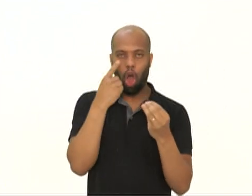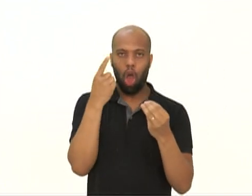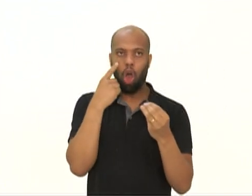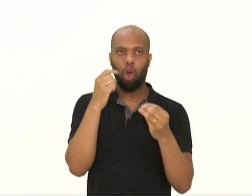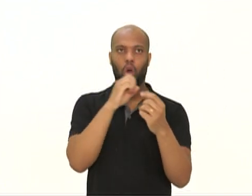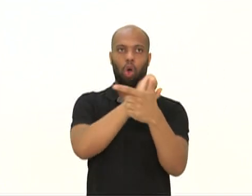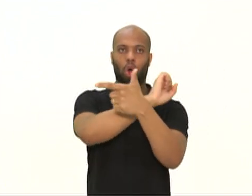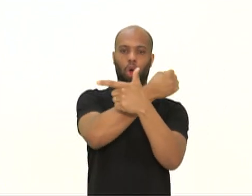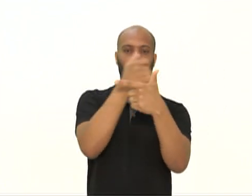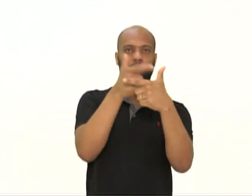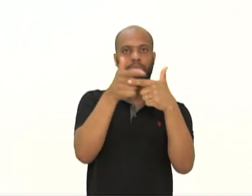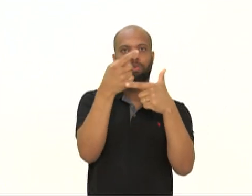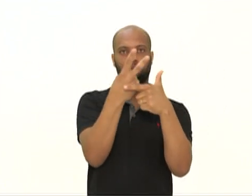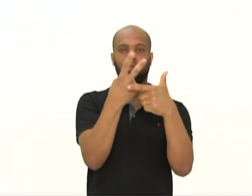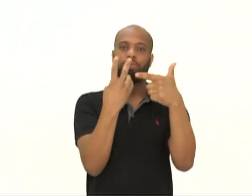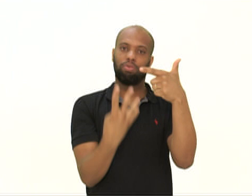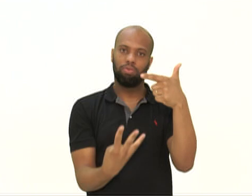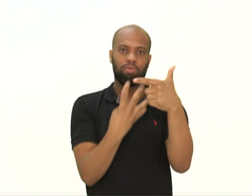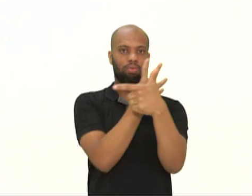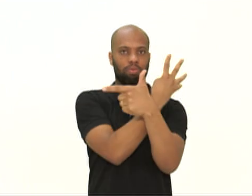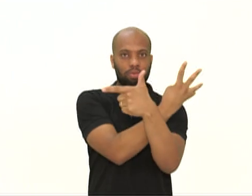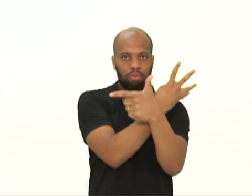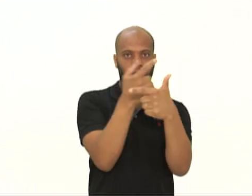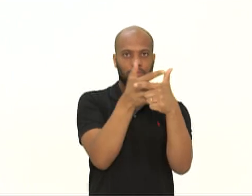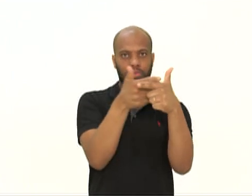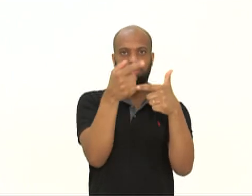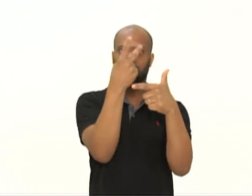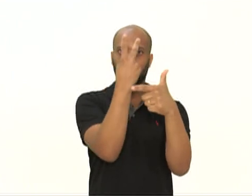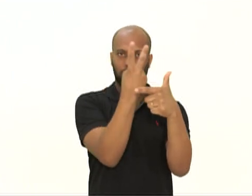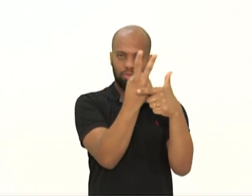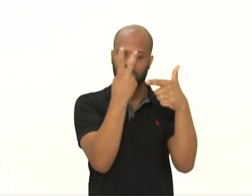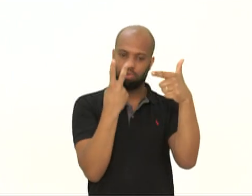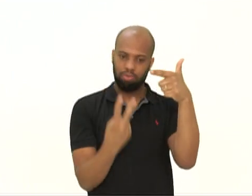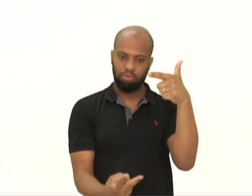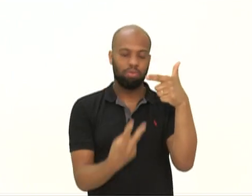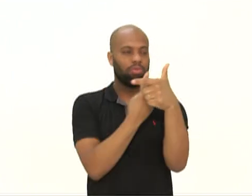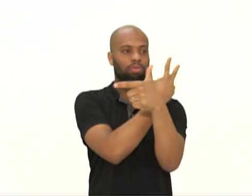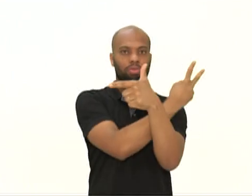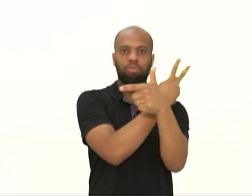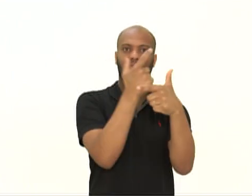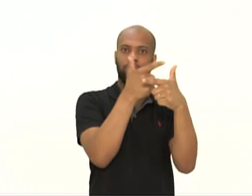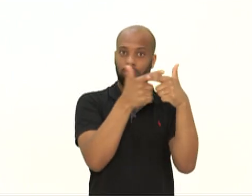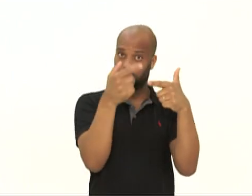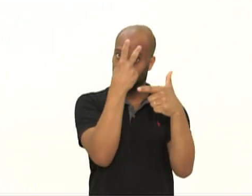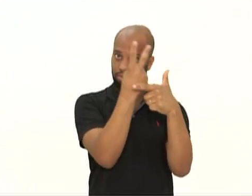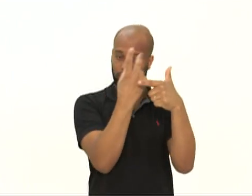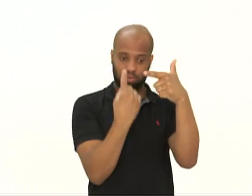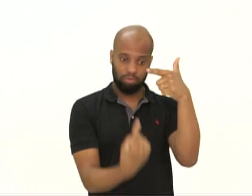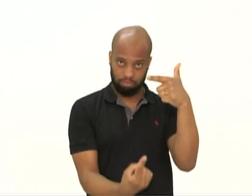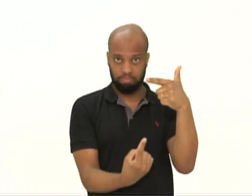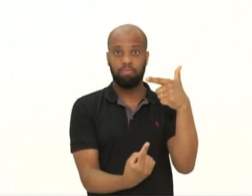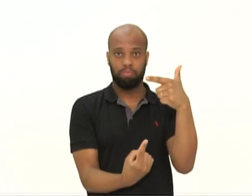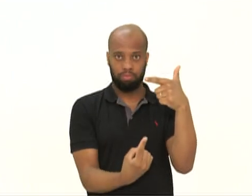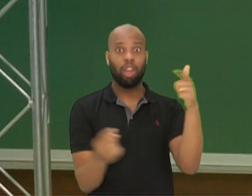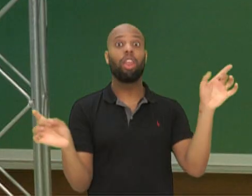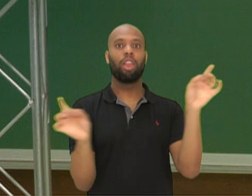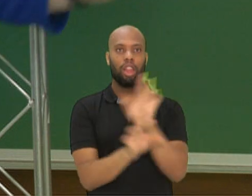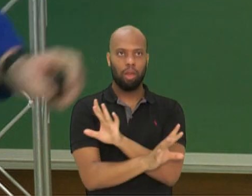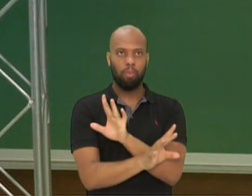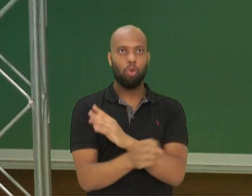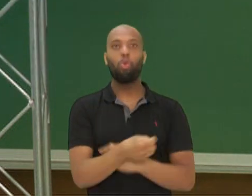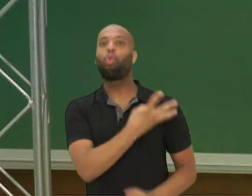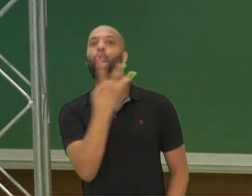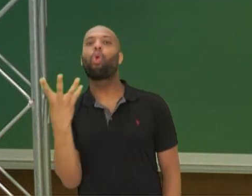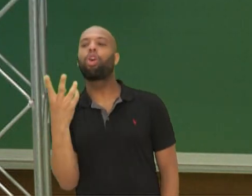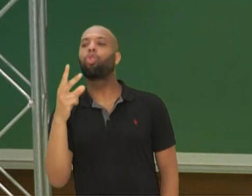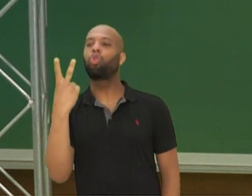8. 8 dividido por 2, 4. 4 dividido por 2 dá 2. 2 dividido por 2 dá 1. Ou